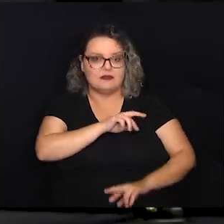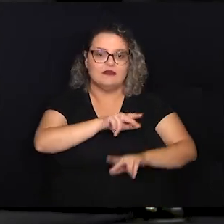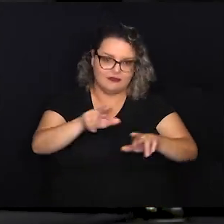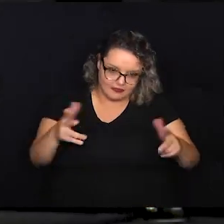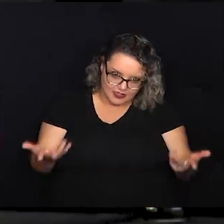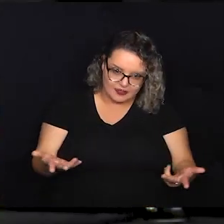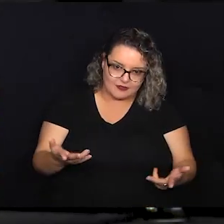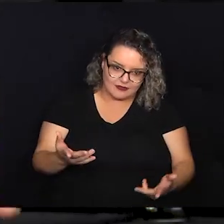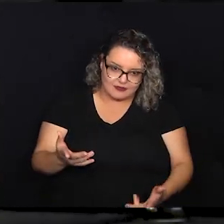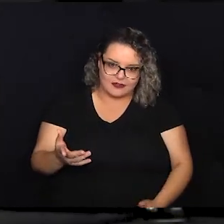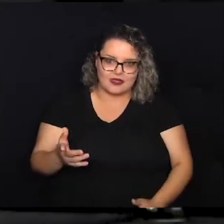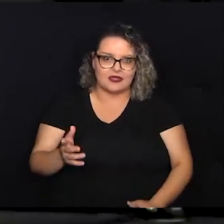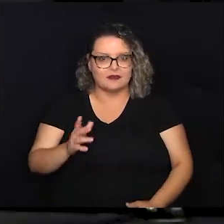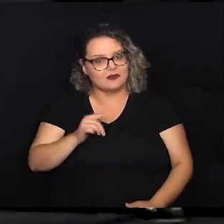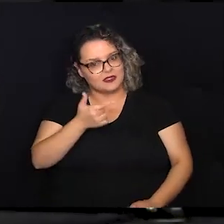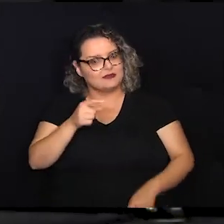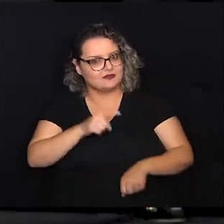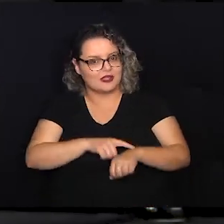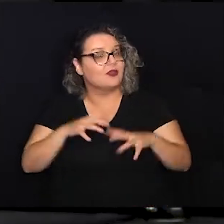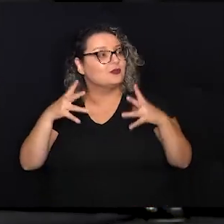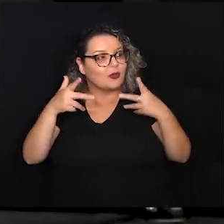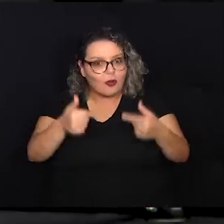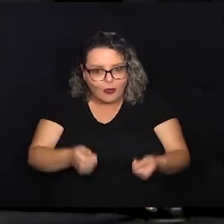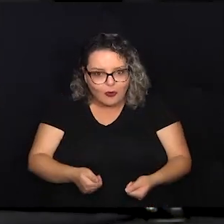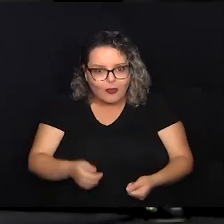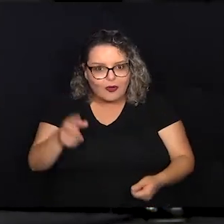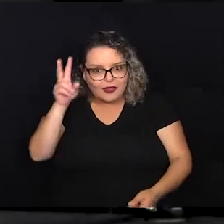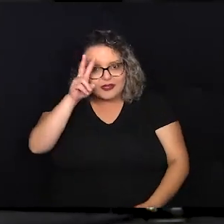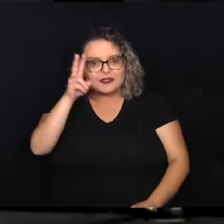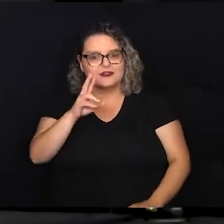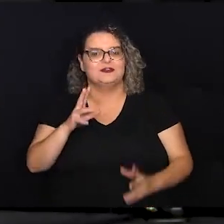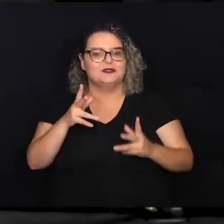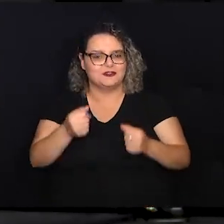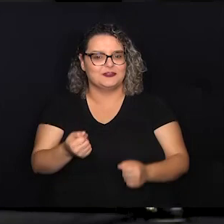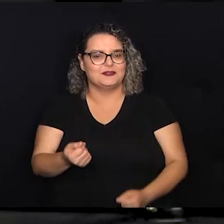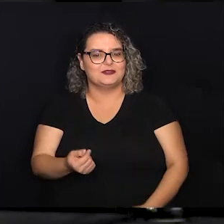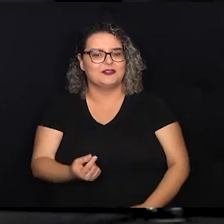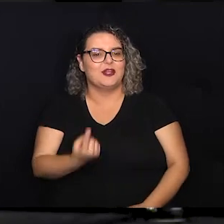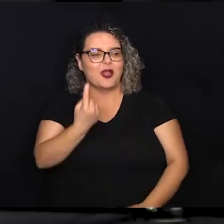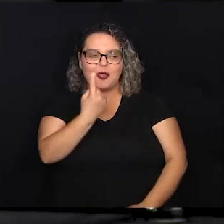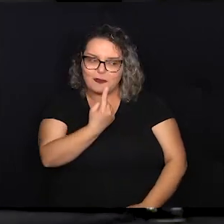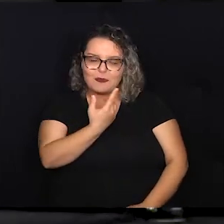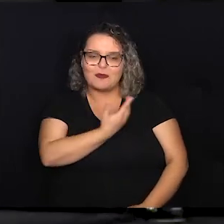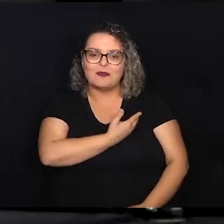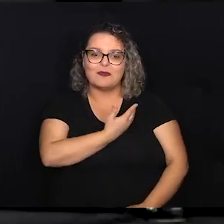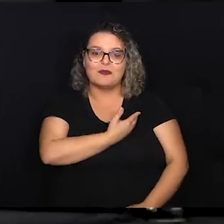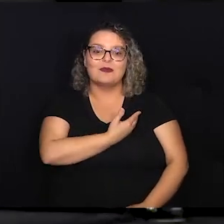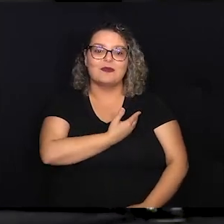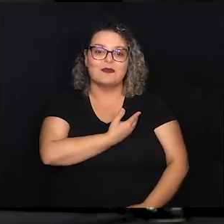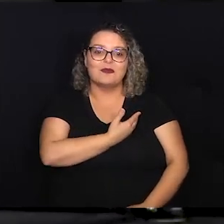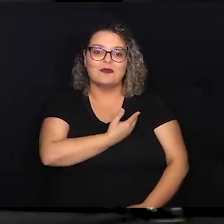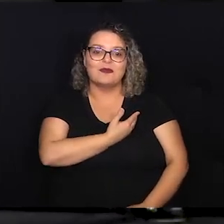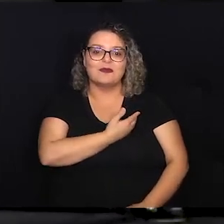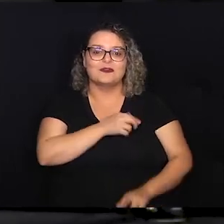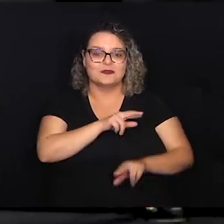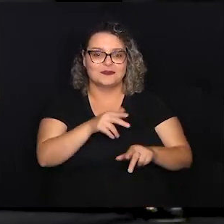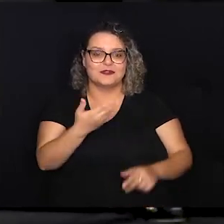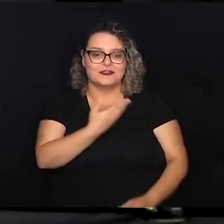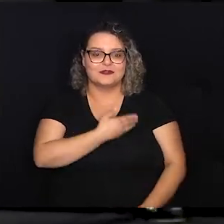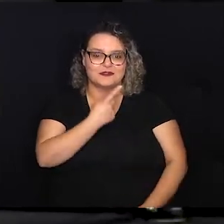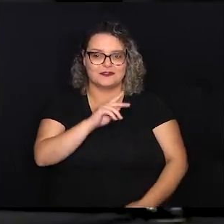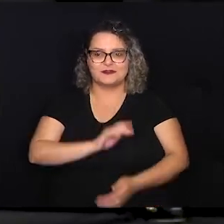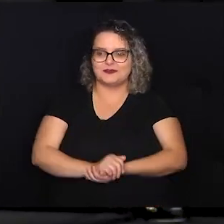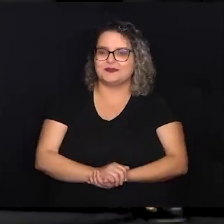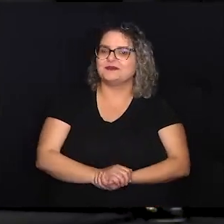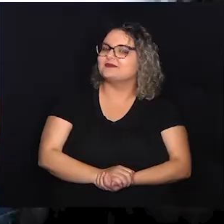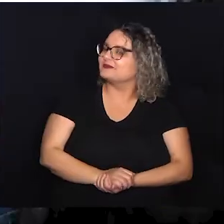Deve ter feito vários, né? Mas a gente não dá tempo de colocar o testemunho de todo mundo. Então a gente vai colocar aqui o testemunho de um desses